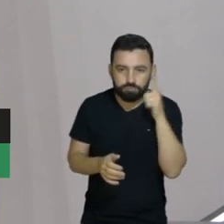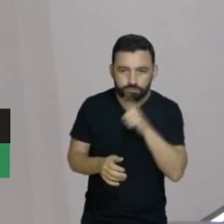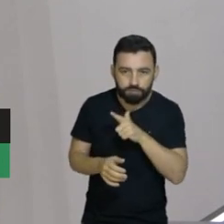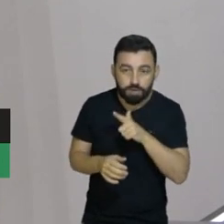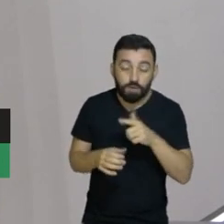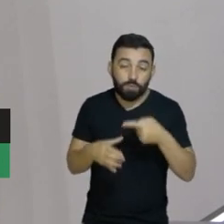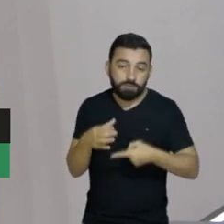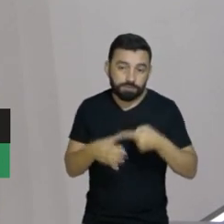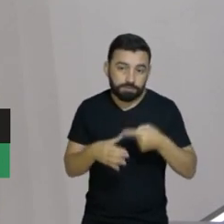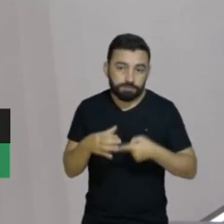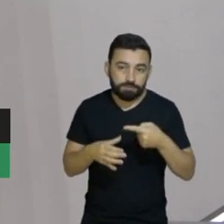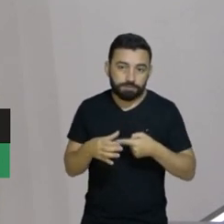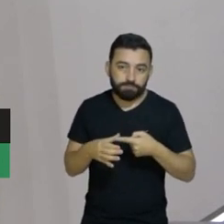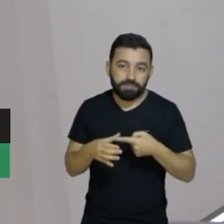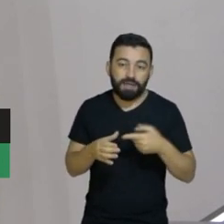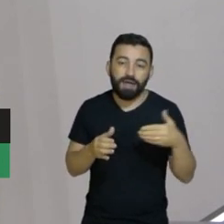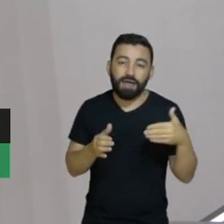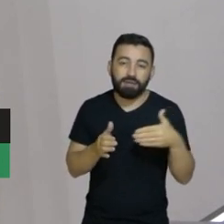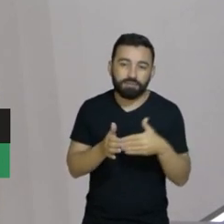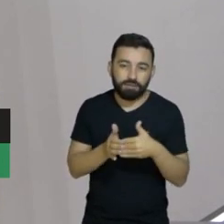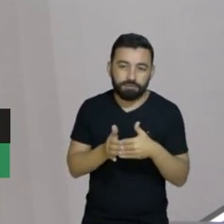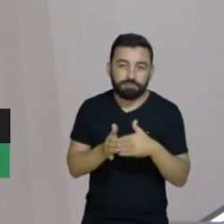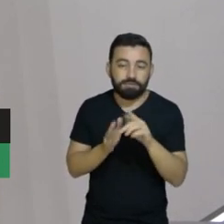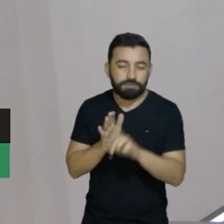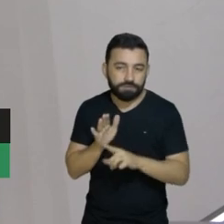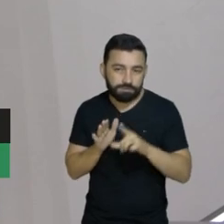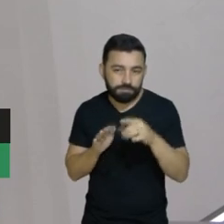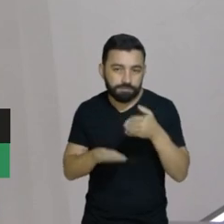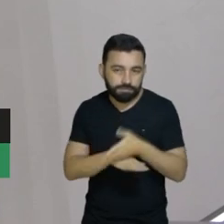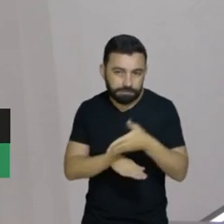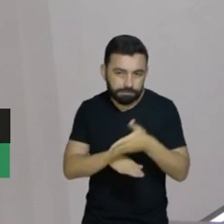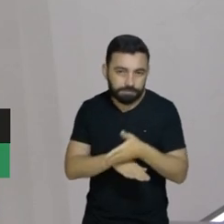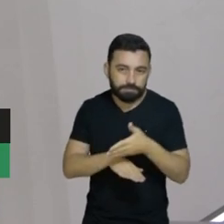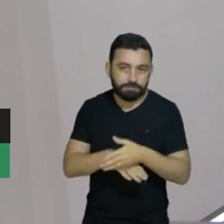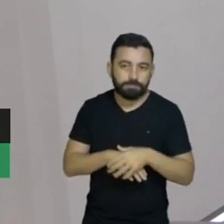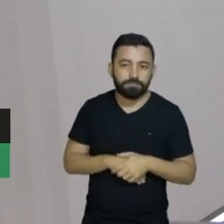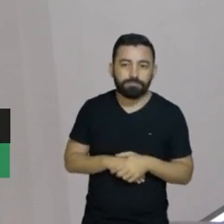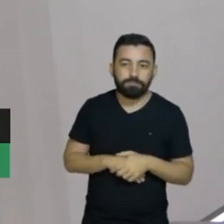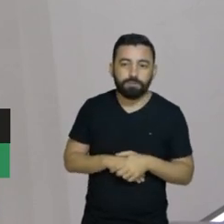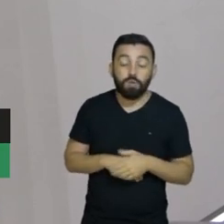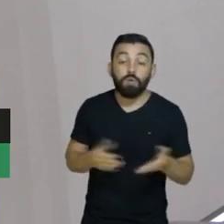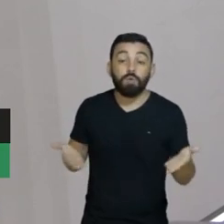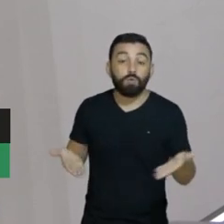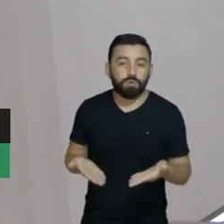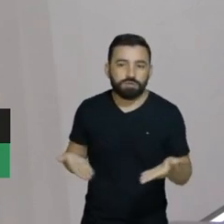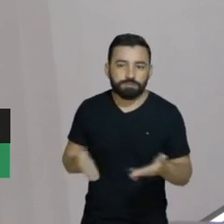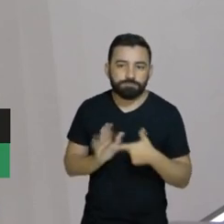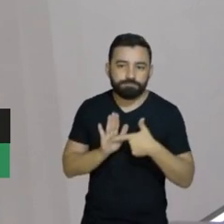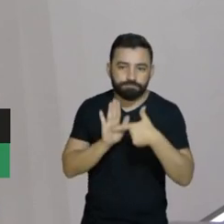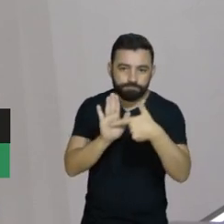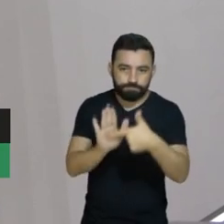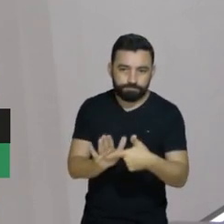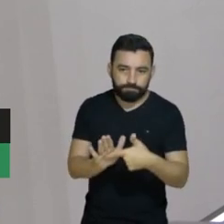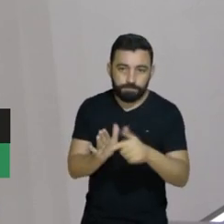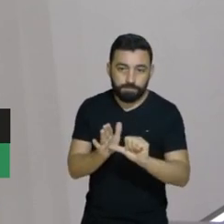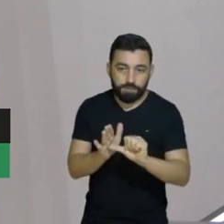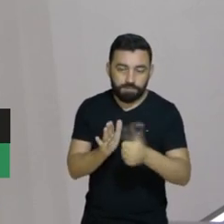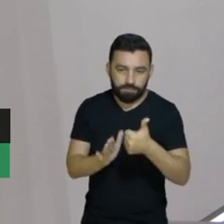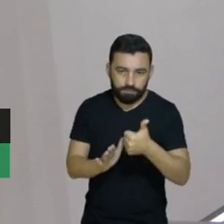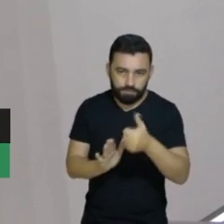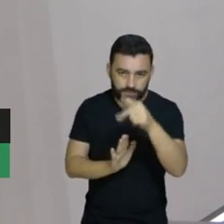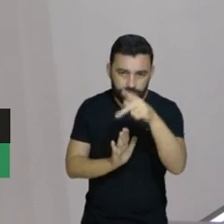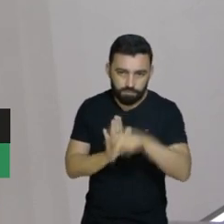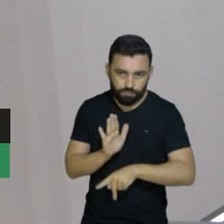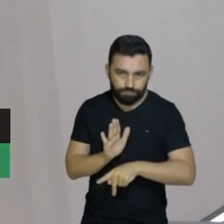comissão, até então, de legislação participativa. Hoje nós apresentamos o primeiro projeto, que